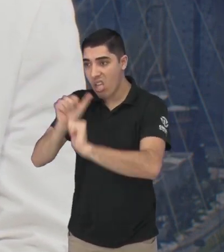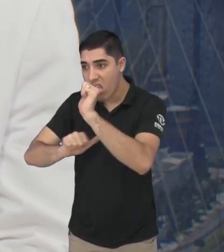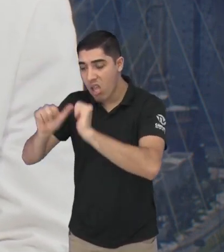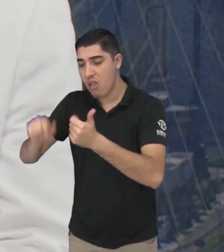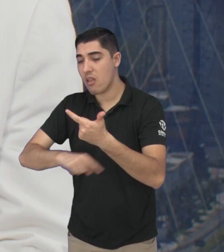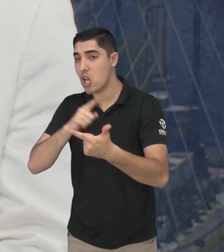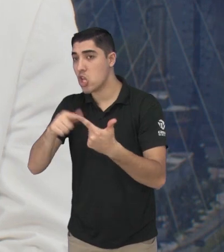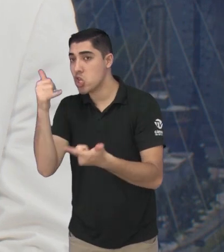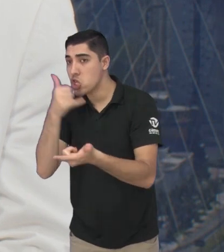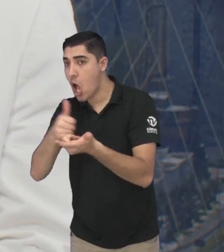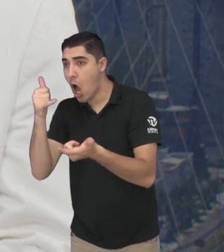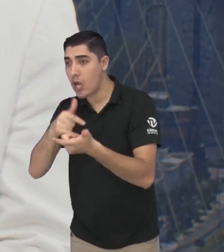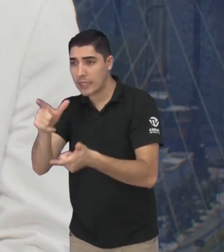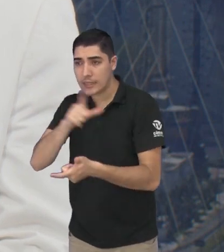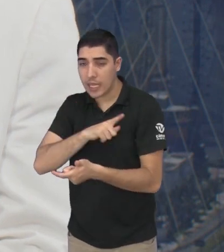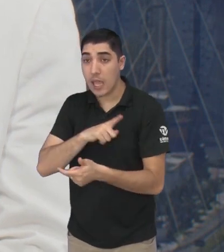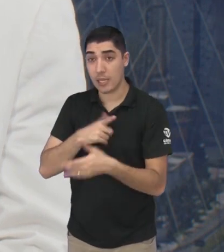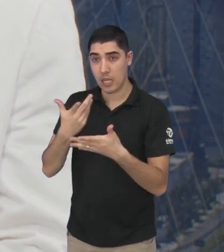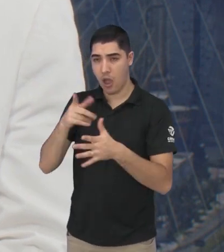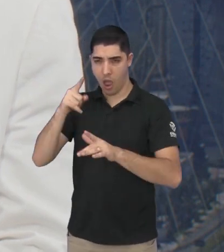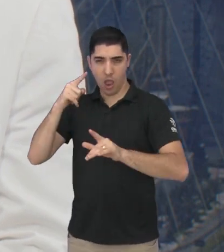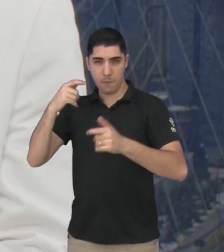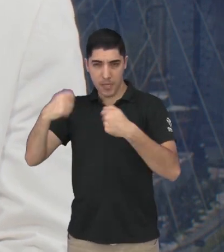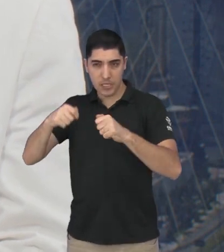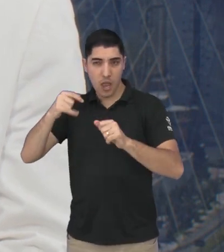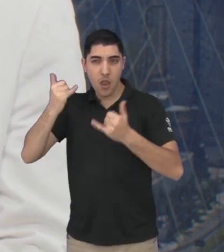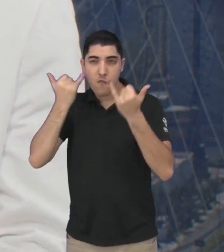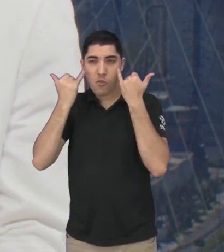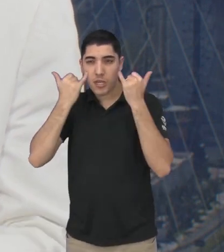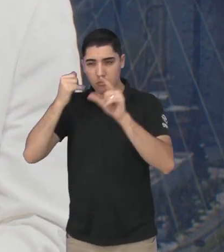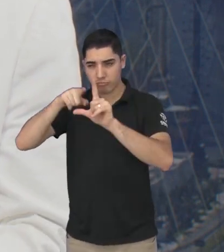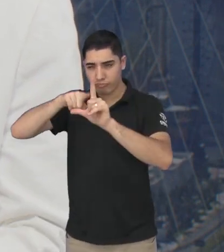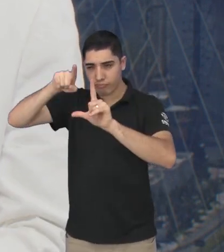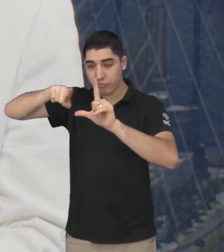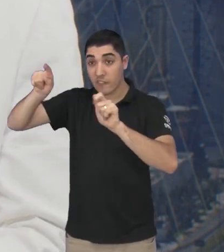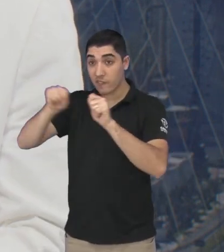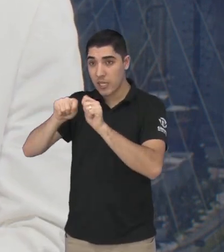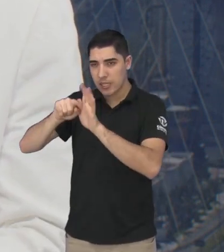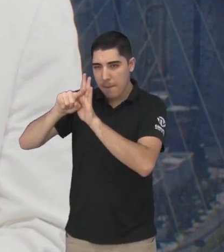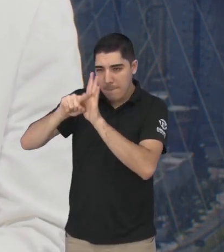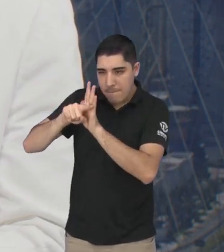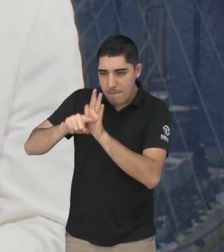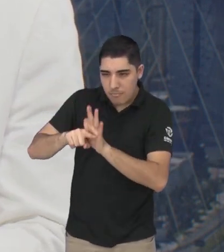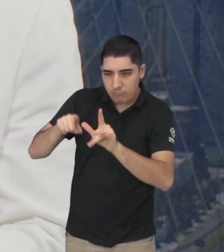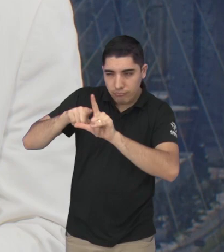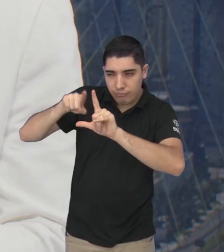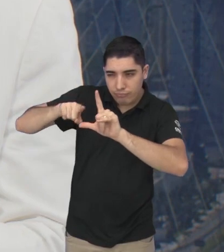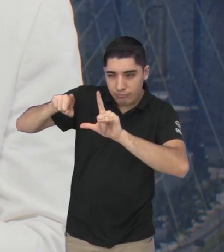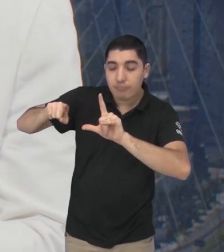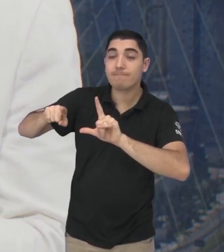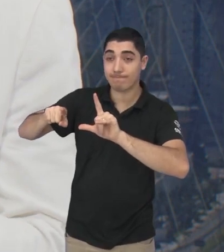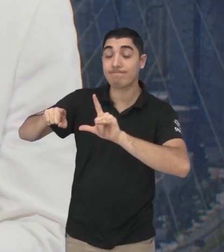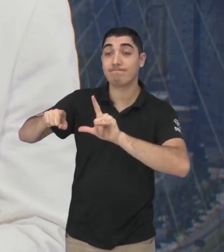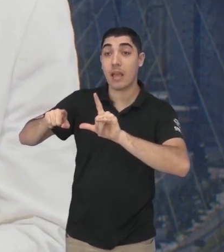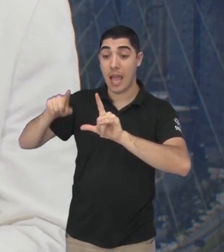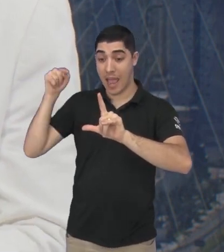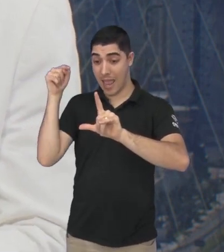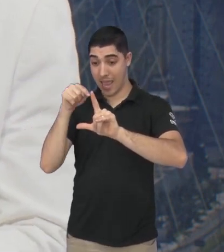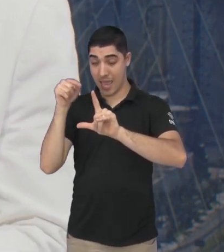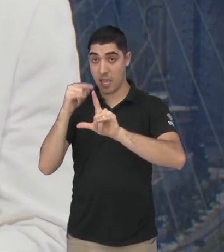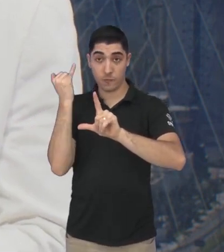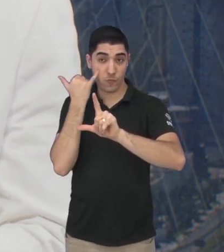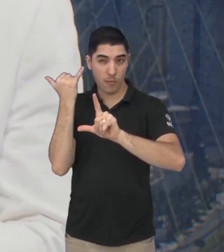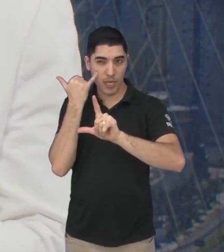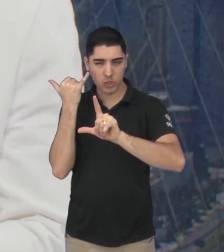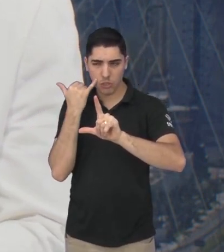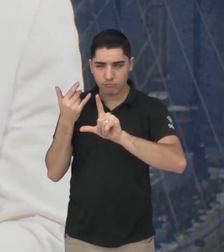seja o que for. Então, se levanta todas as informações através de uma pesquisa e, a partir desses